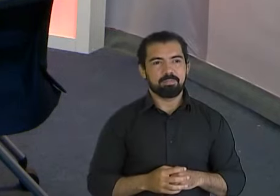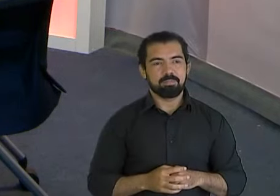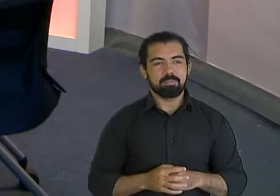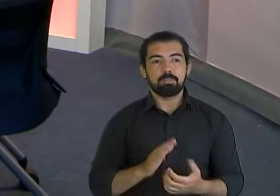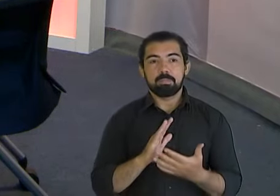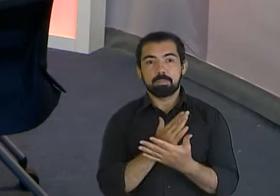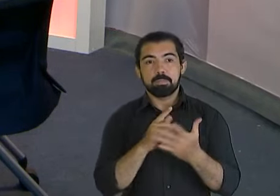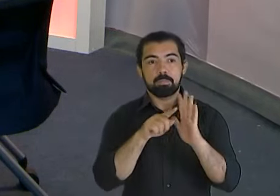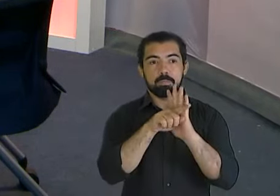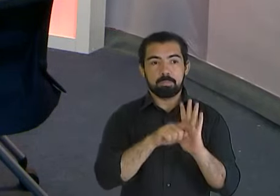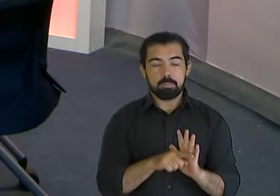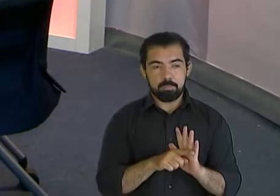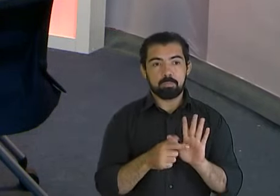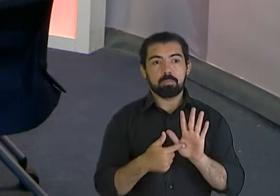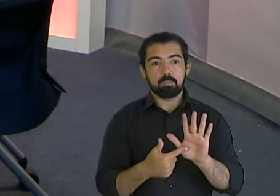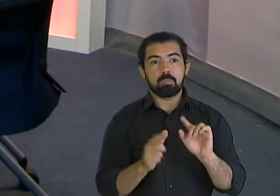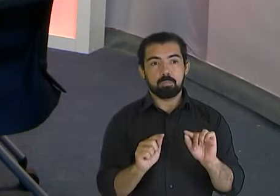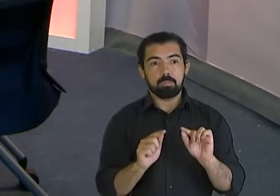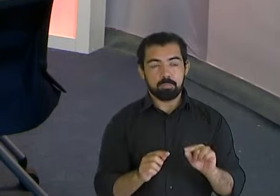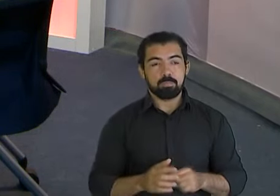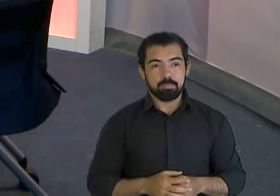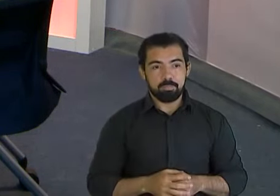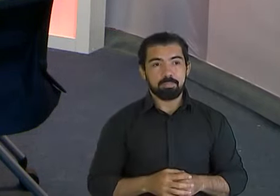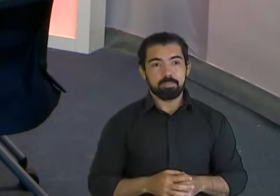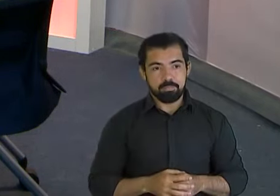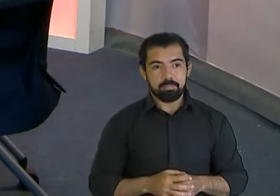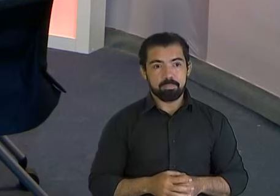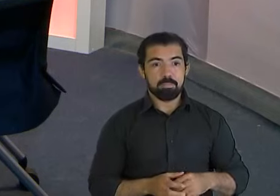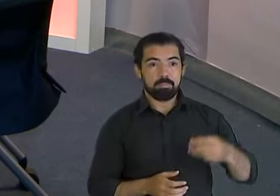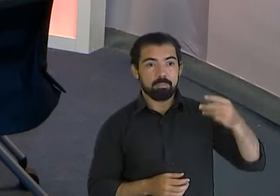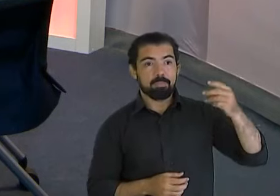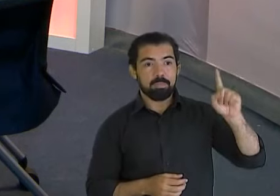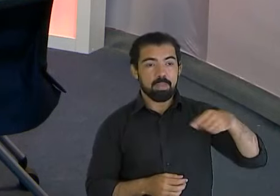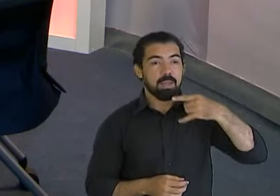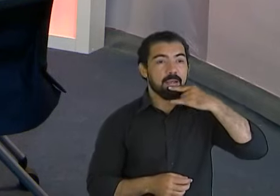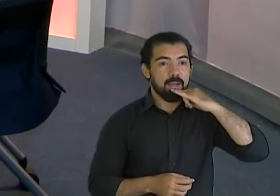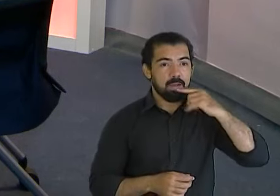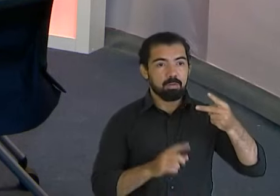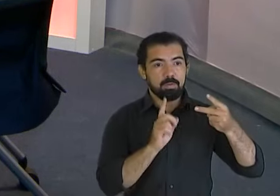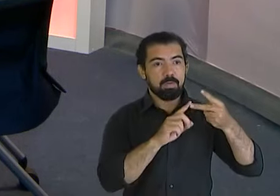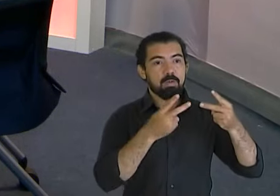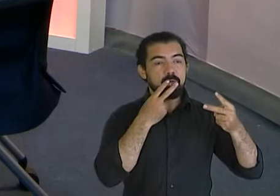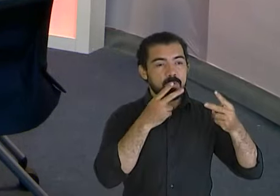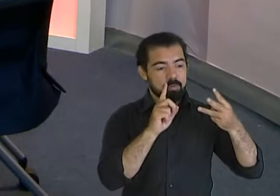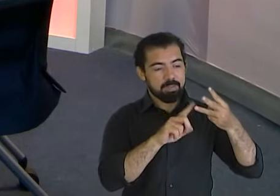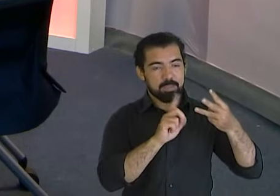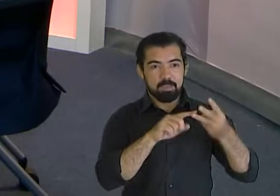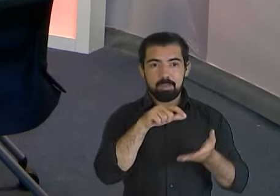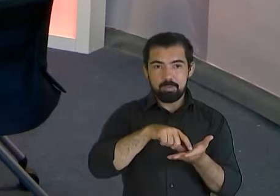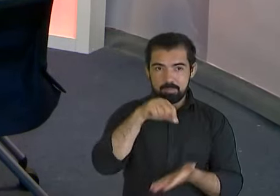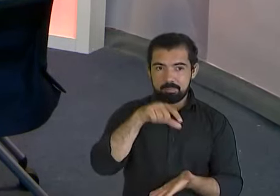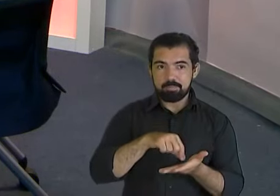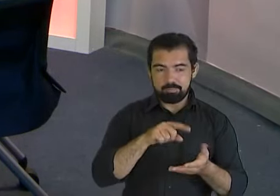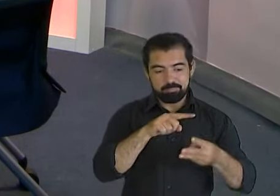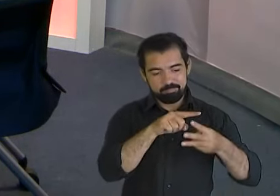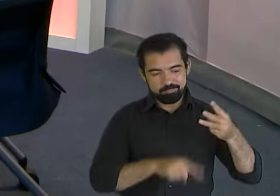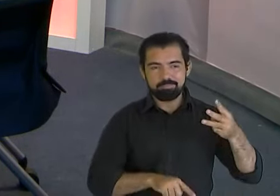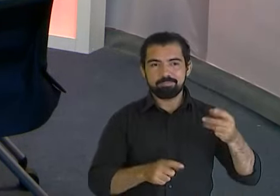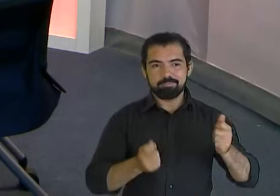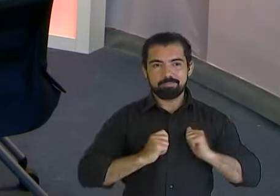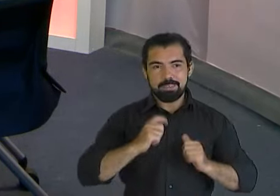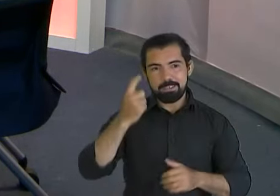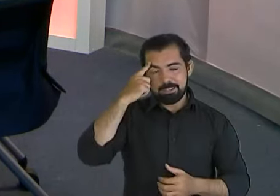que mostram que o terceiro, né? É o álcool, o cigarro e depois vem os jogos. Né? Algumas pesquisas mostram esses dados. Então, gente, eu quero agradecer a participação